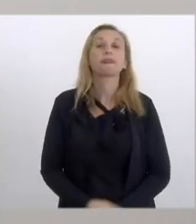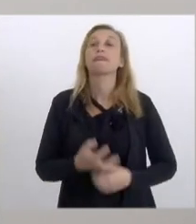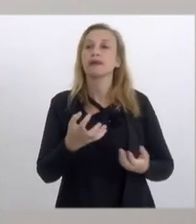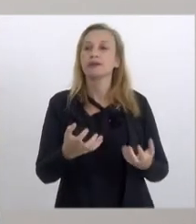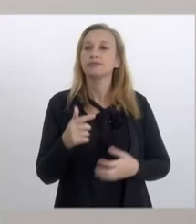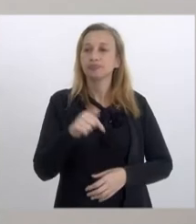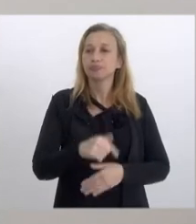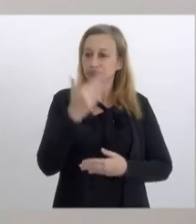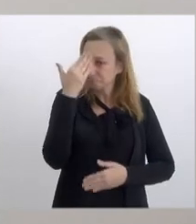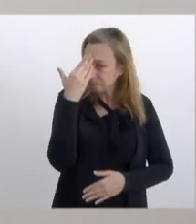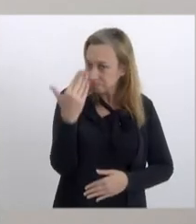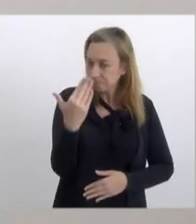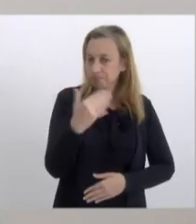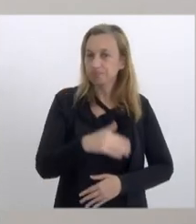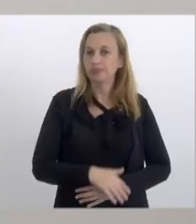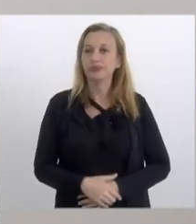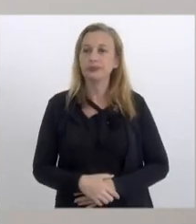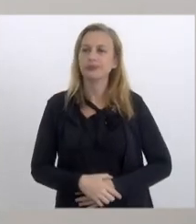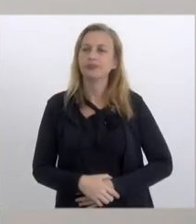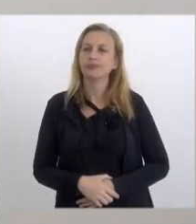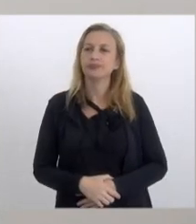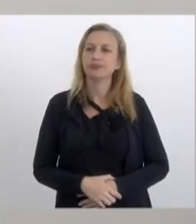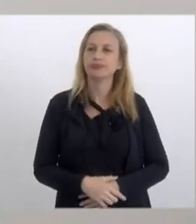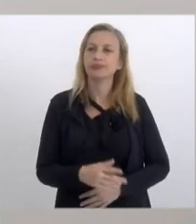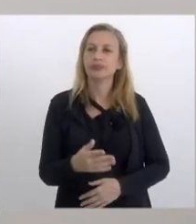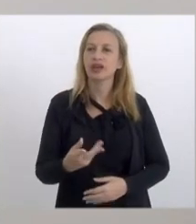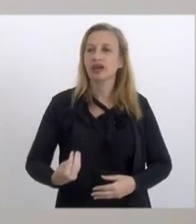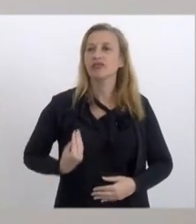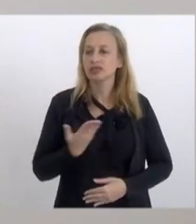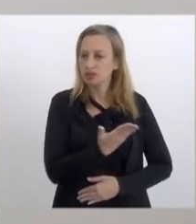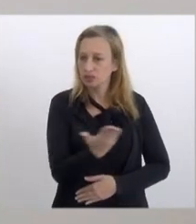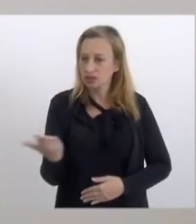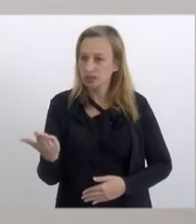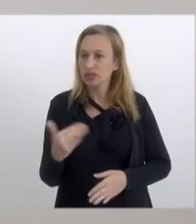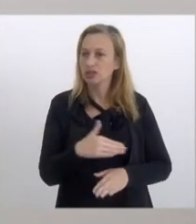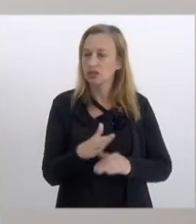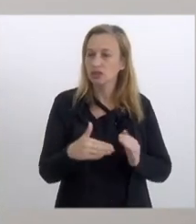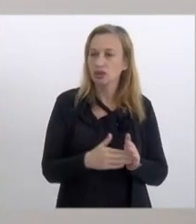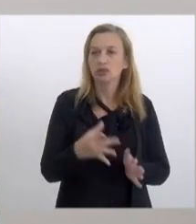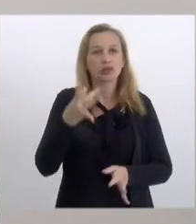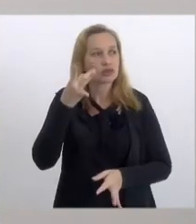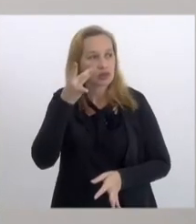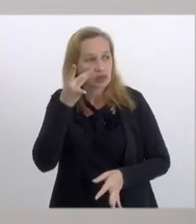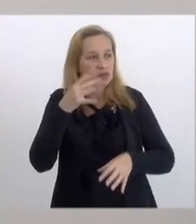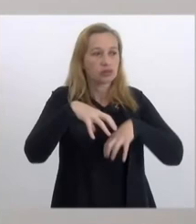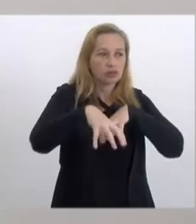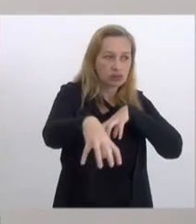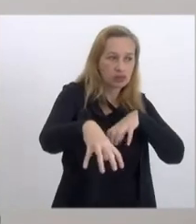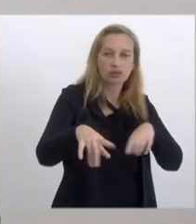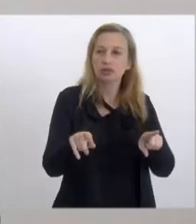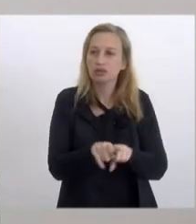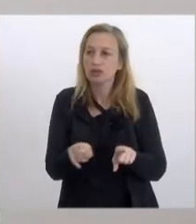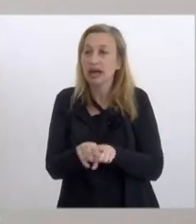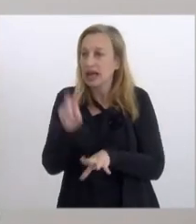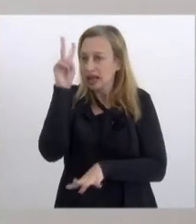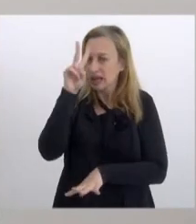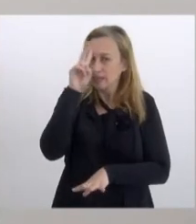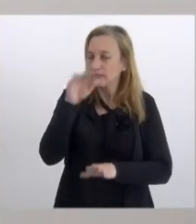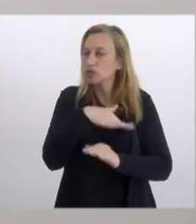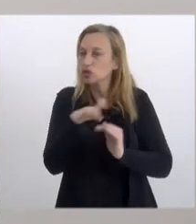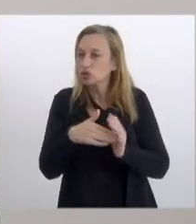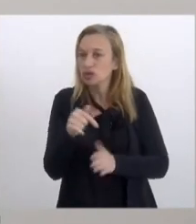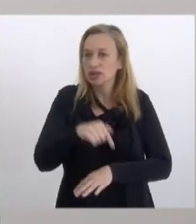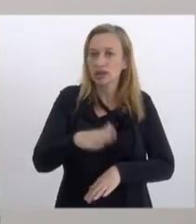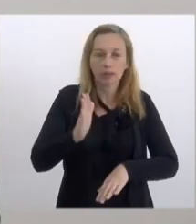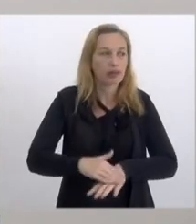aqui agradecer a presença de todos, tanto de uma forma híbrida como também de uma forma presencial. Lembrando que todos aqui, por